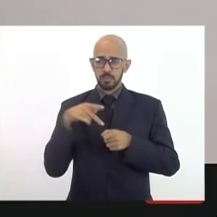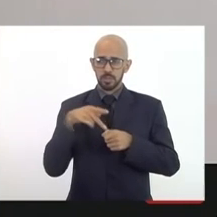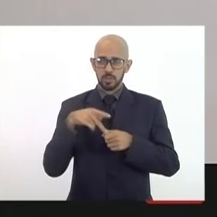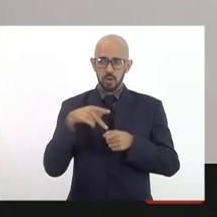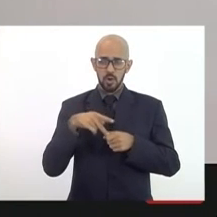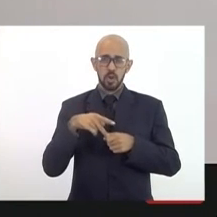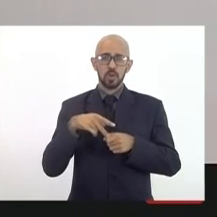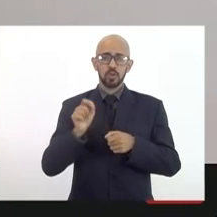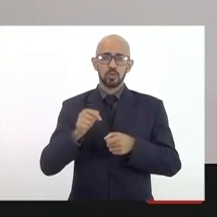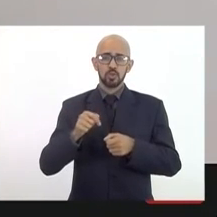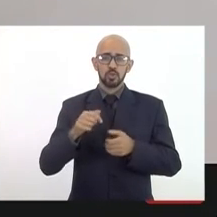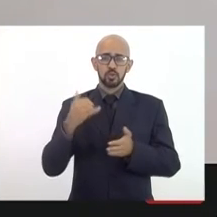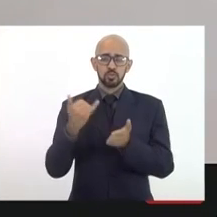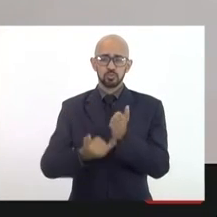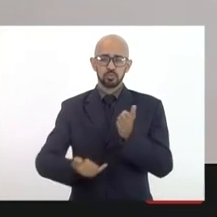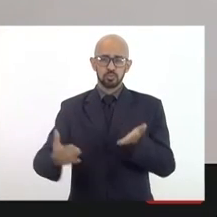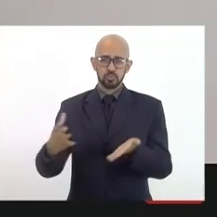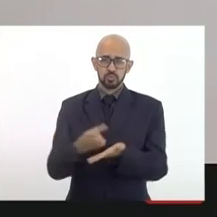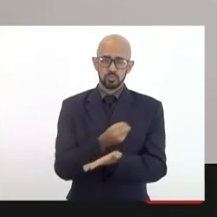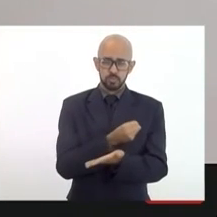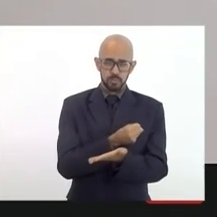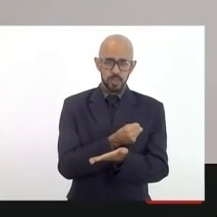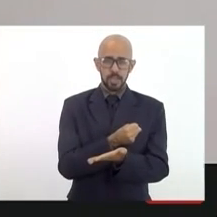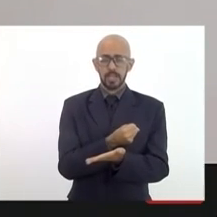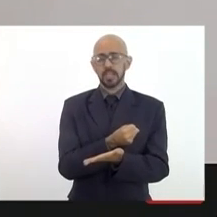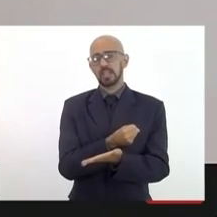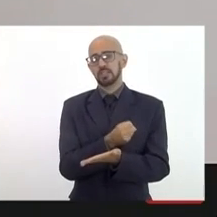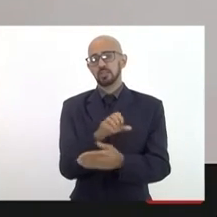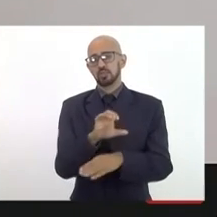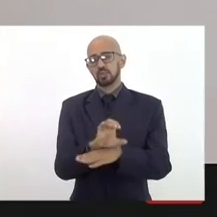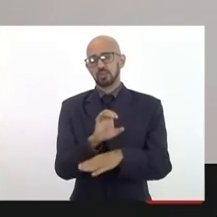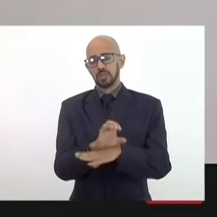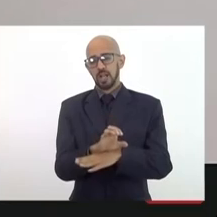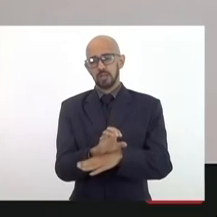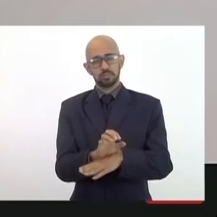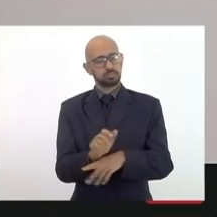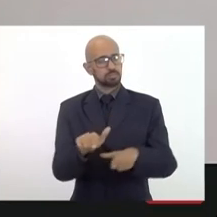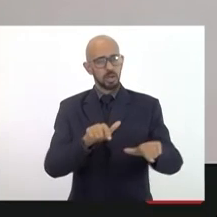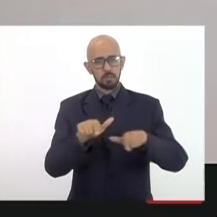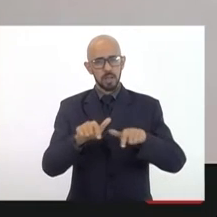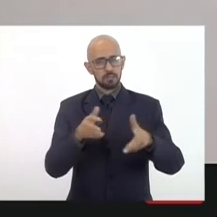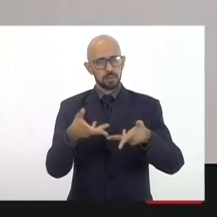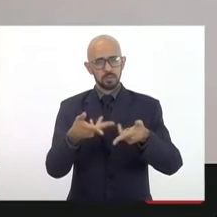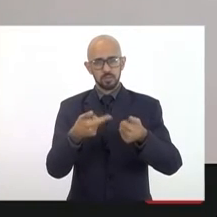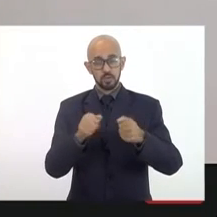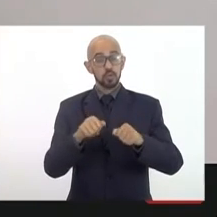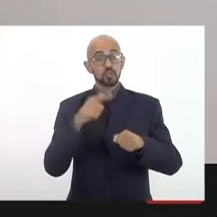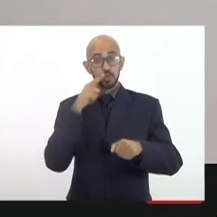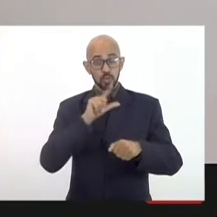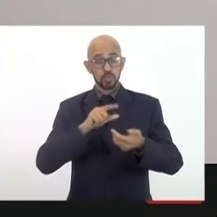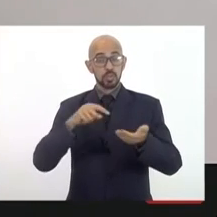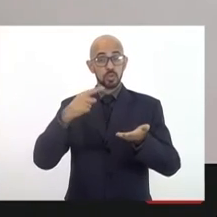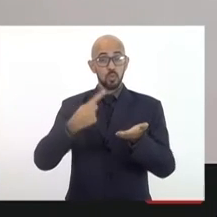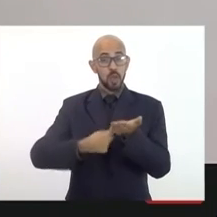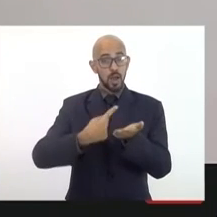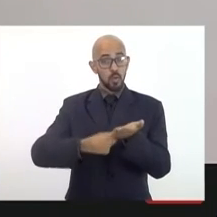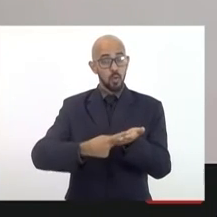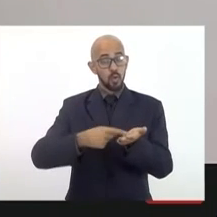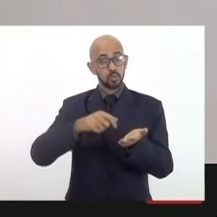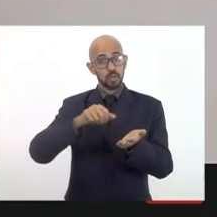da questão da tributação, dos royalties de participação, é um trabalho sensacional. Derivou, inclusive, de um acordo por um acordo entre a